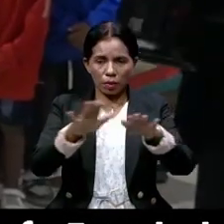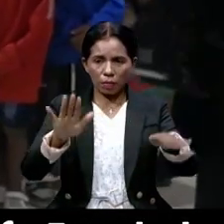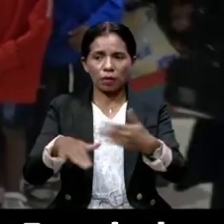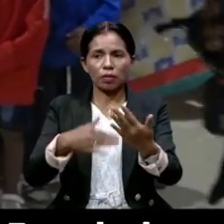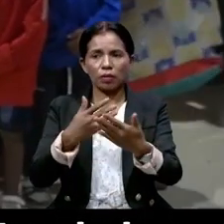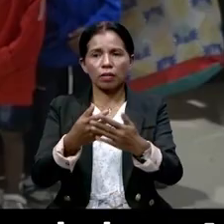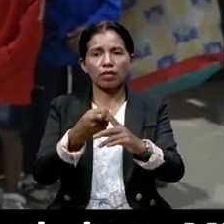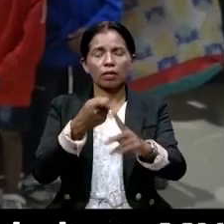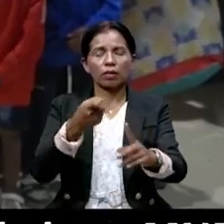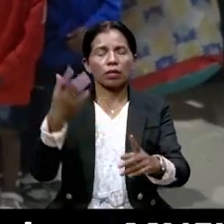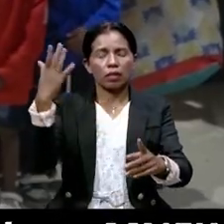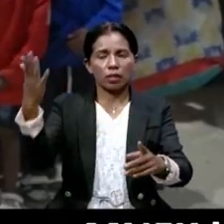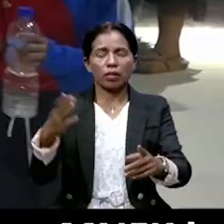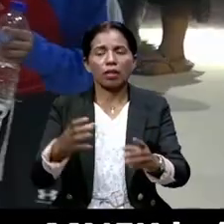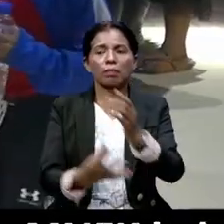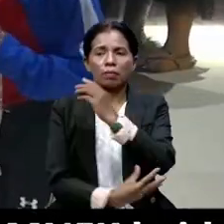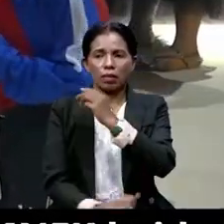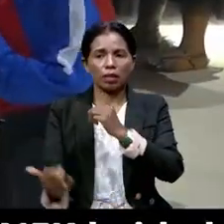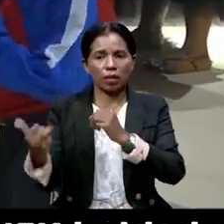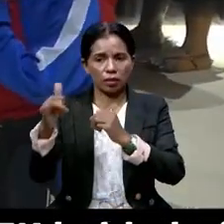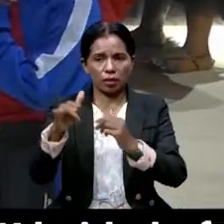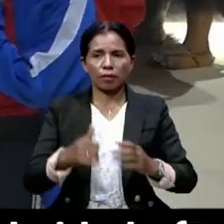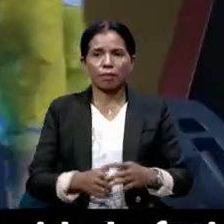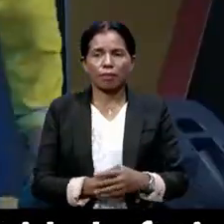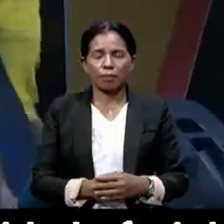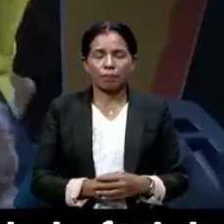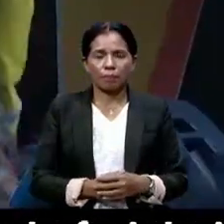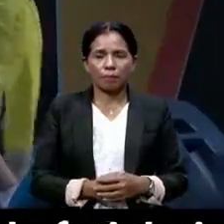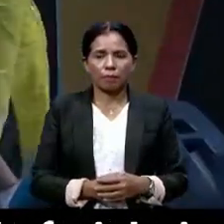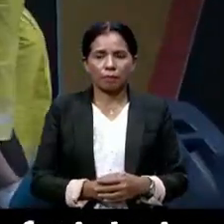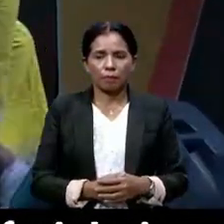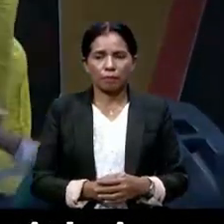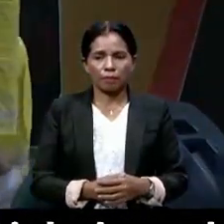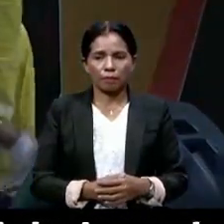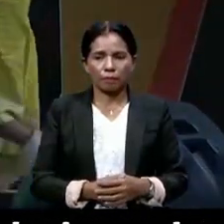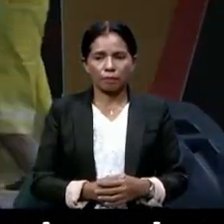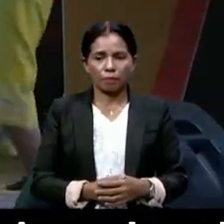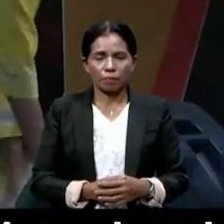mak iho orfonato, nomos entidade sira seluktan. Aderitus Menes, Tito Silva, GMN.